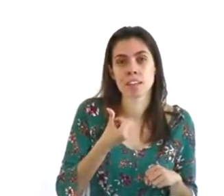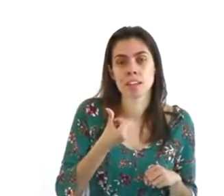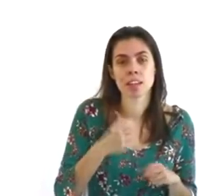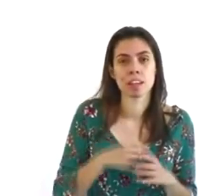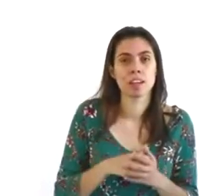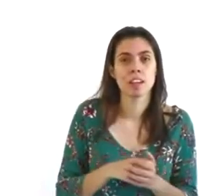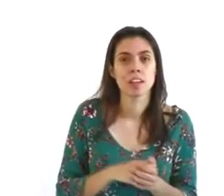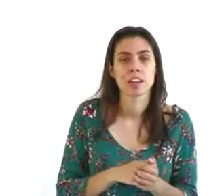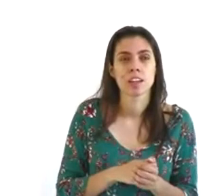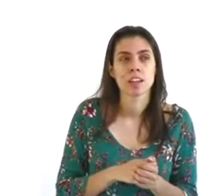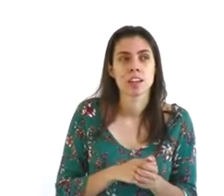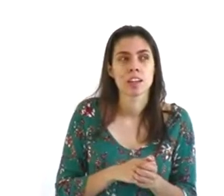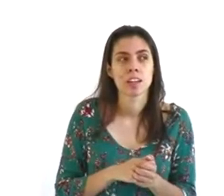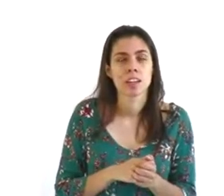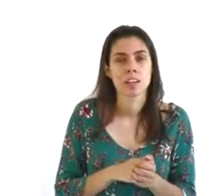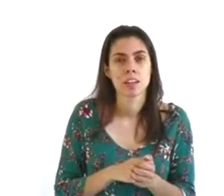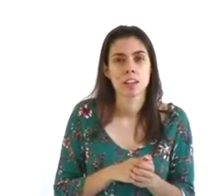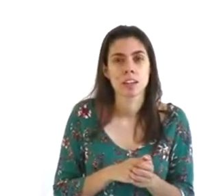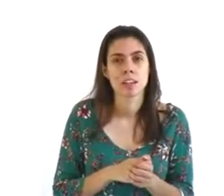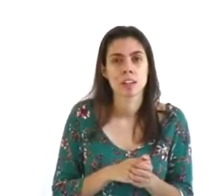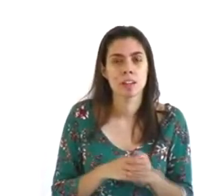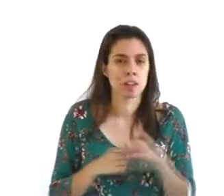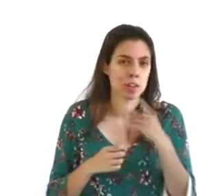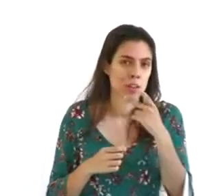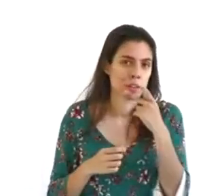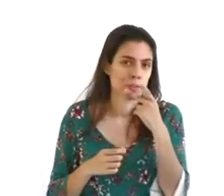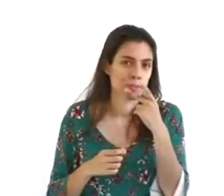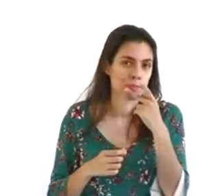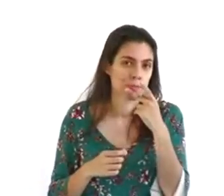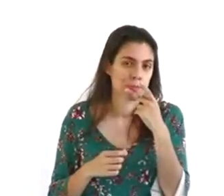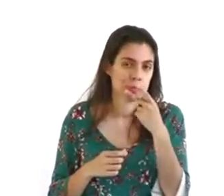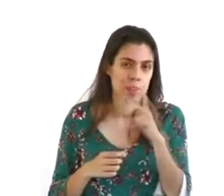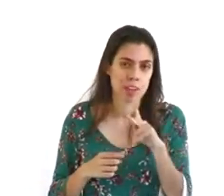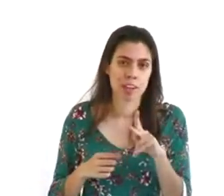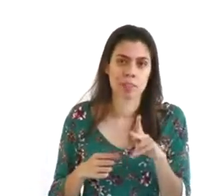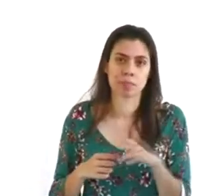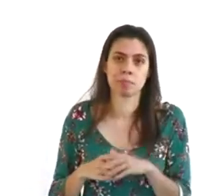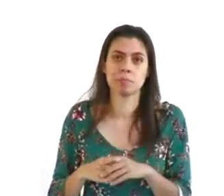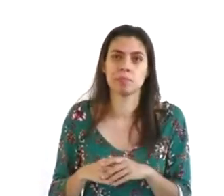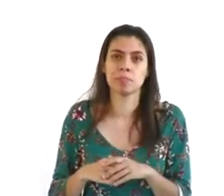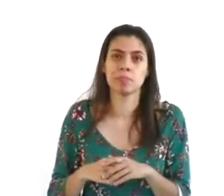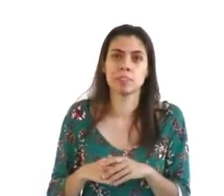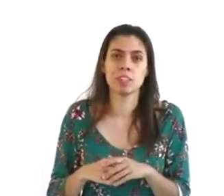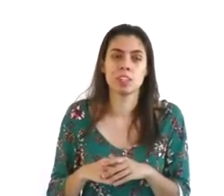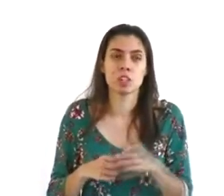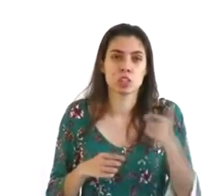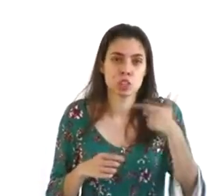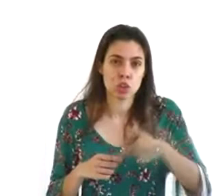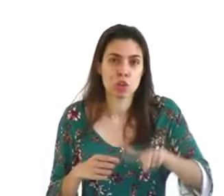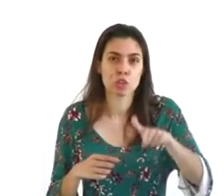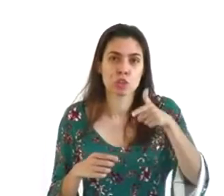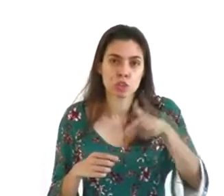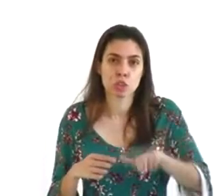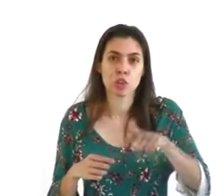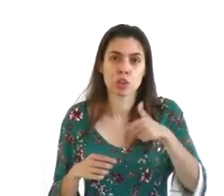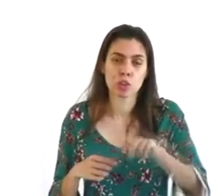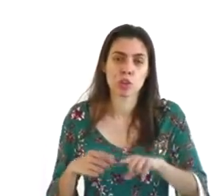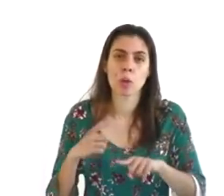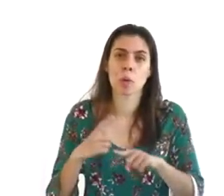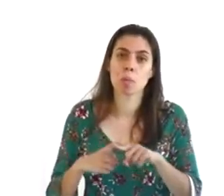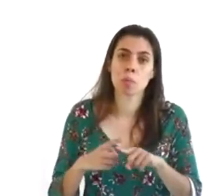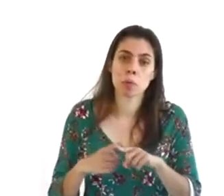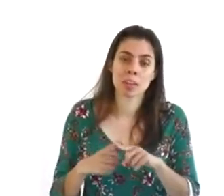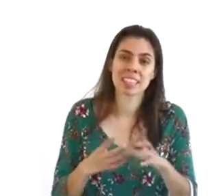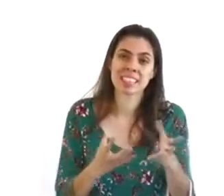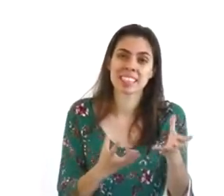maneira da poesia hebraica, muitas vezes, de reforçar uma ideia. Se nós vemos 26 versículos declarando para